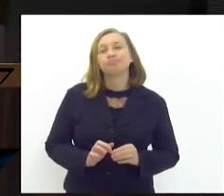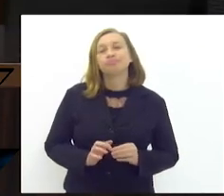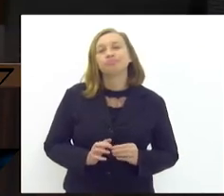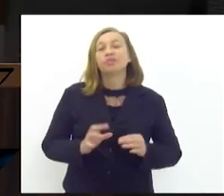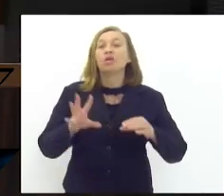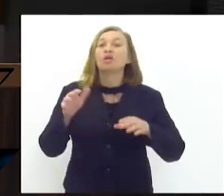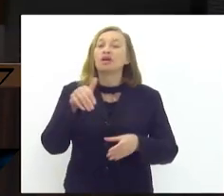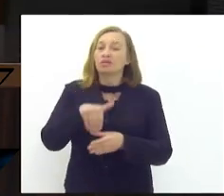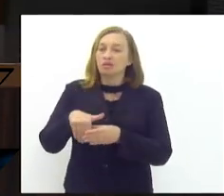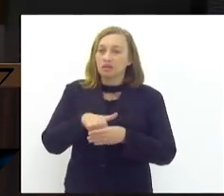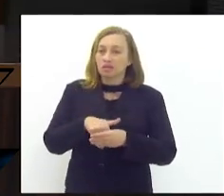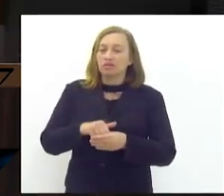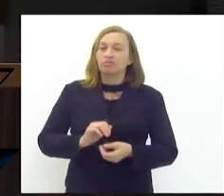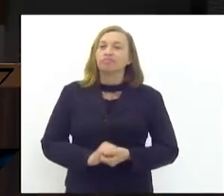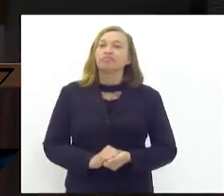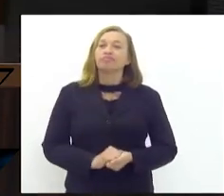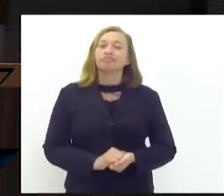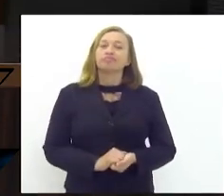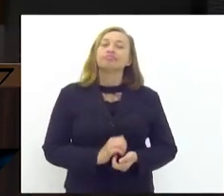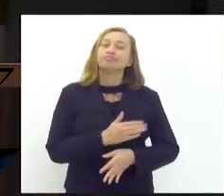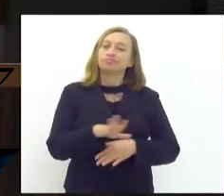em votação